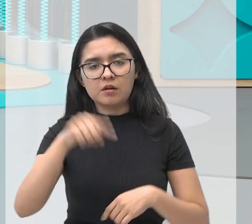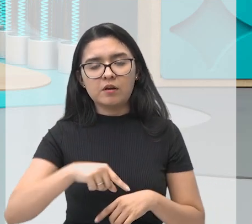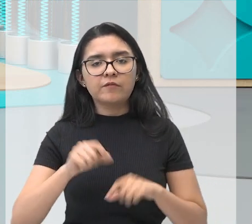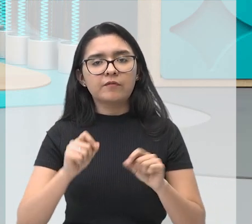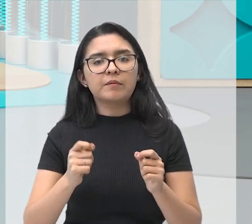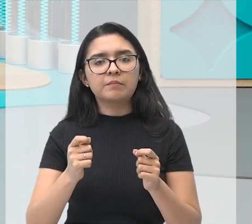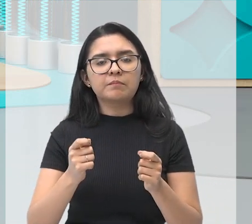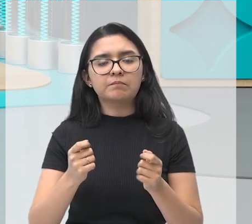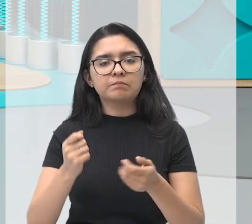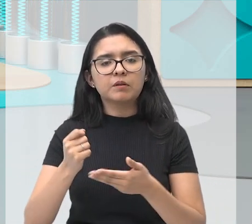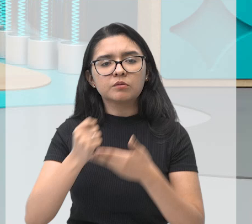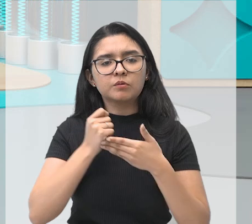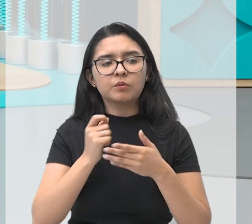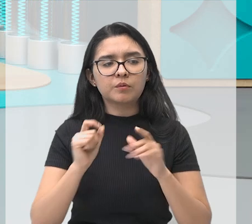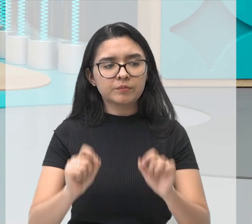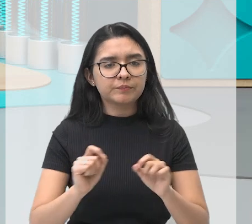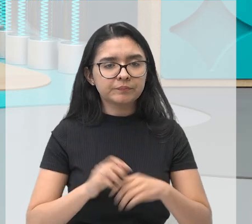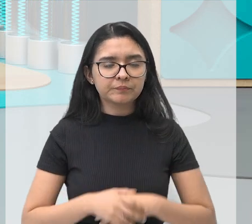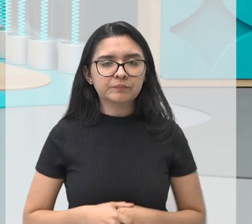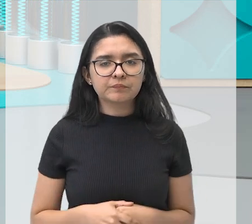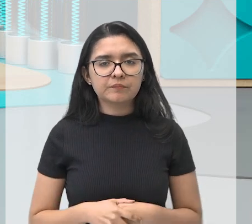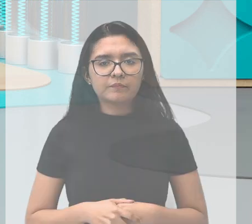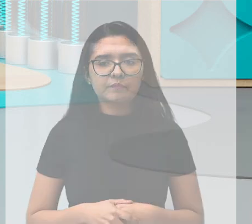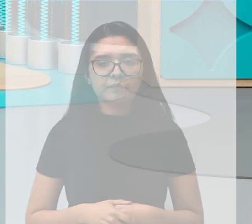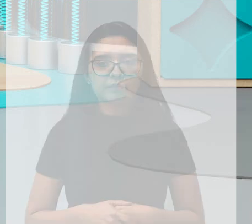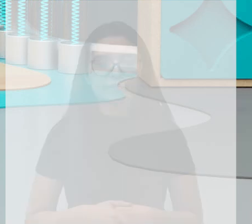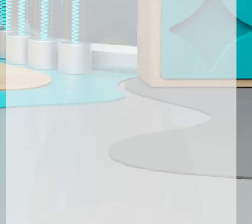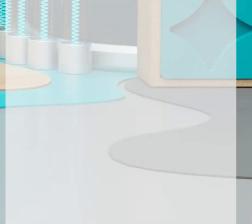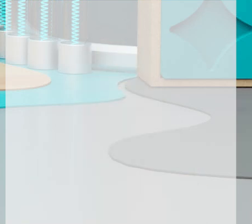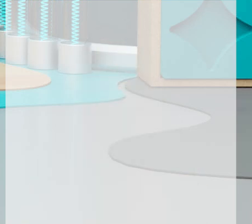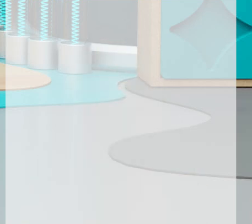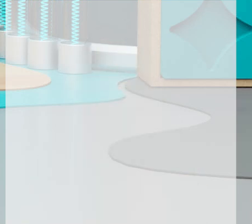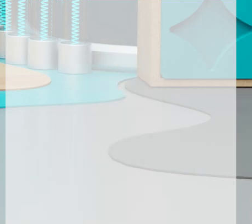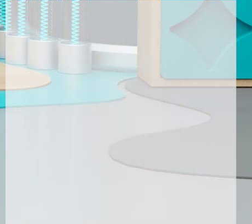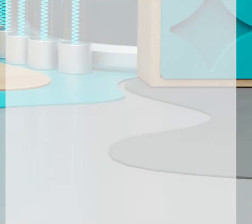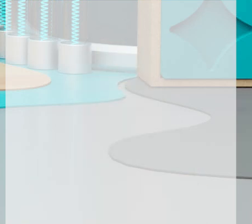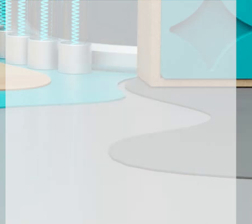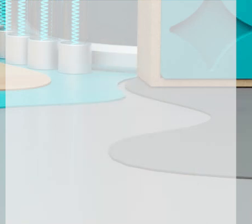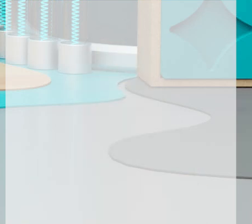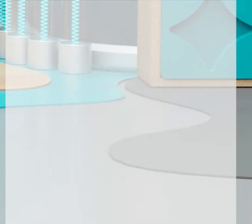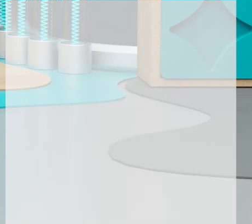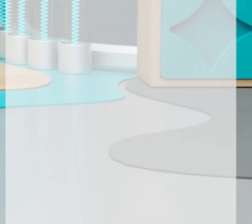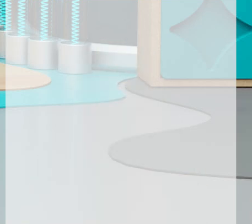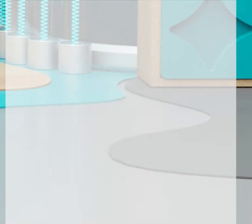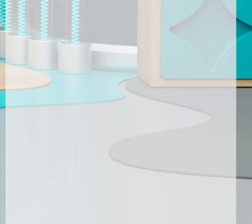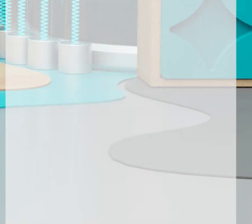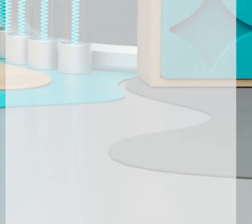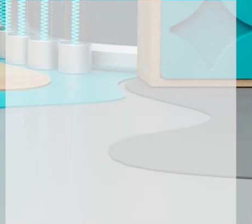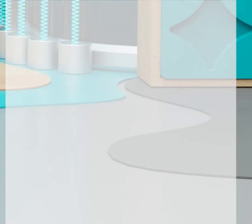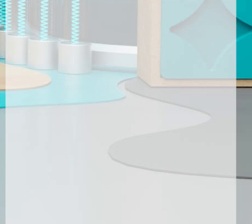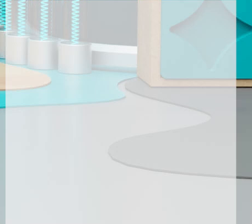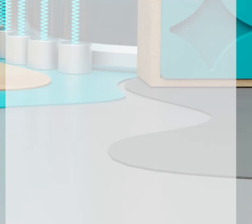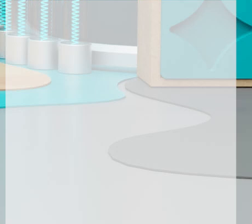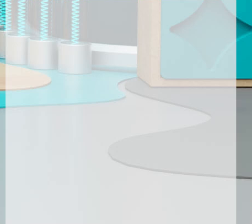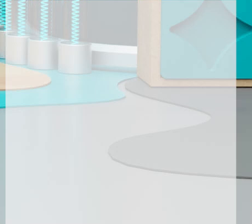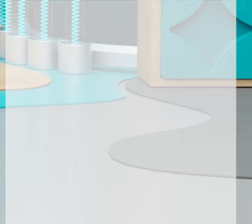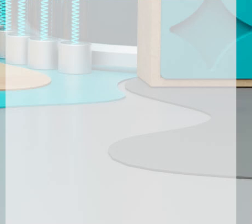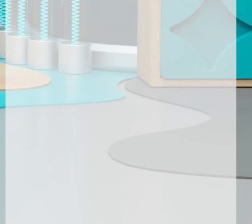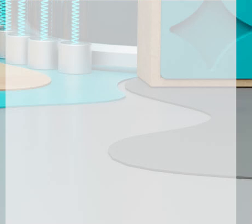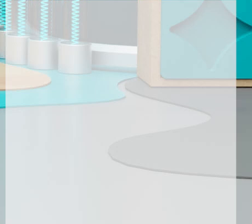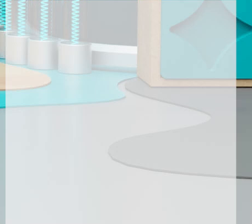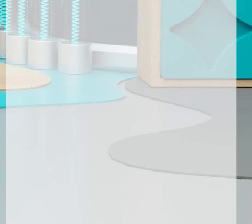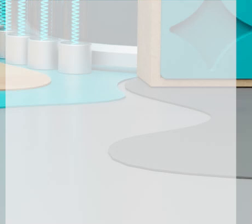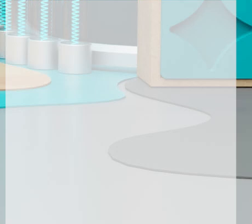me dar a amplitude da minha articulação, porém mais apropriada, mas sem causar